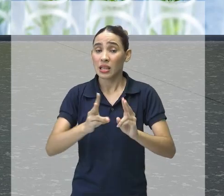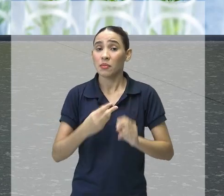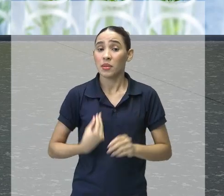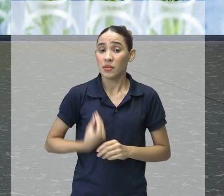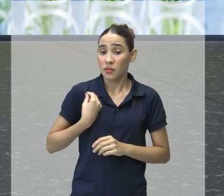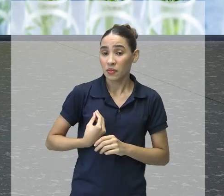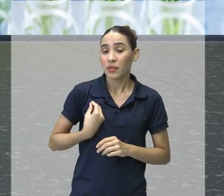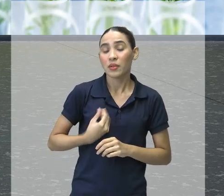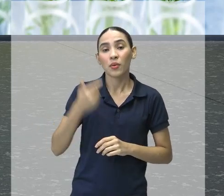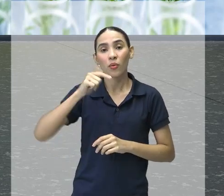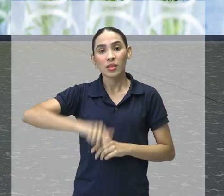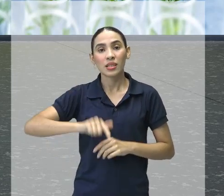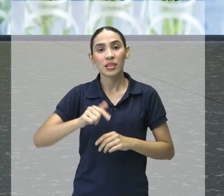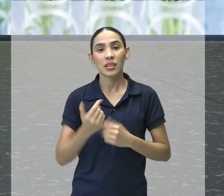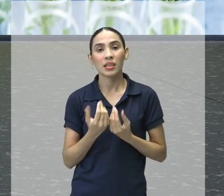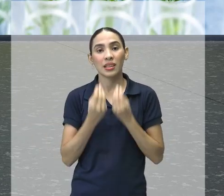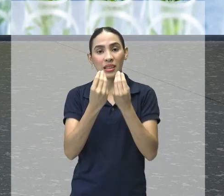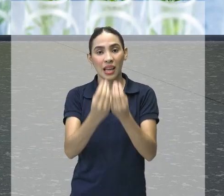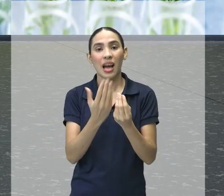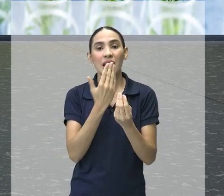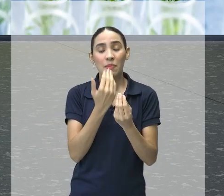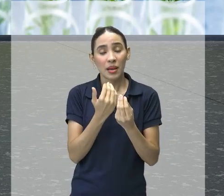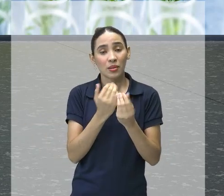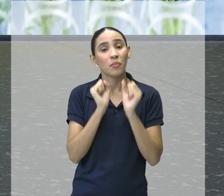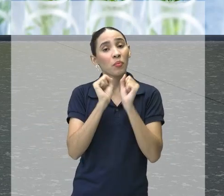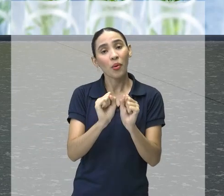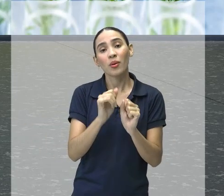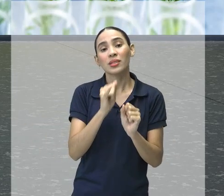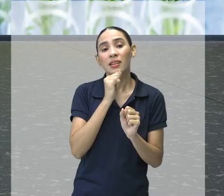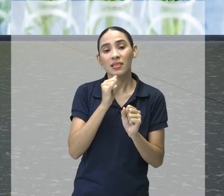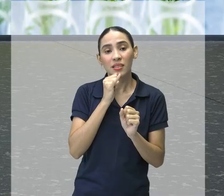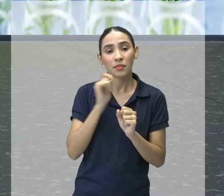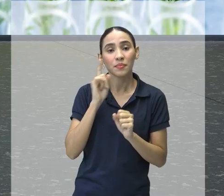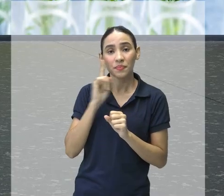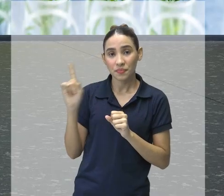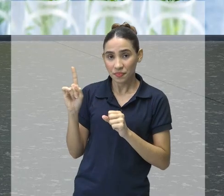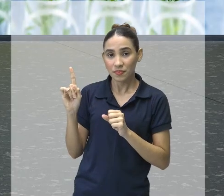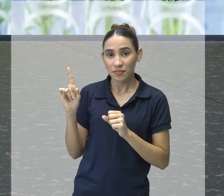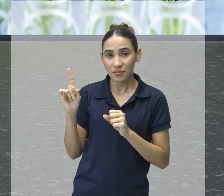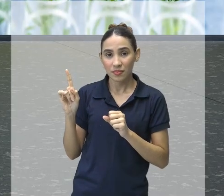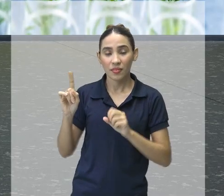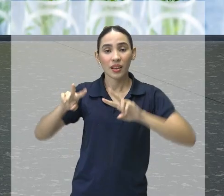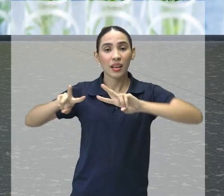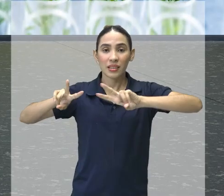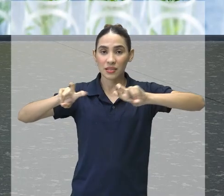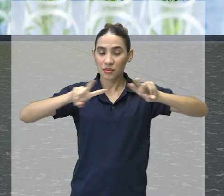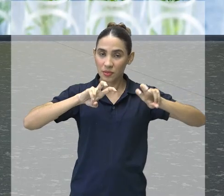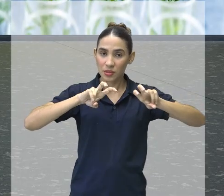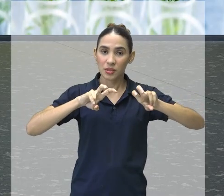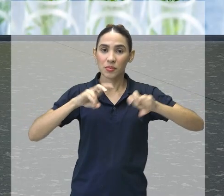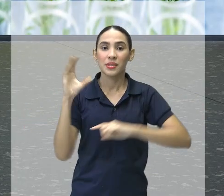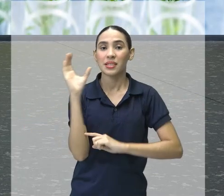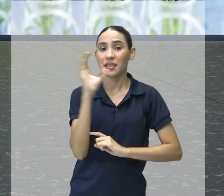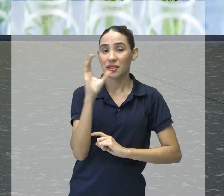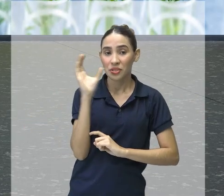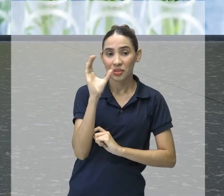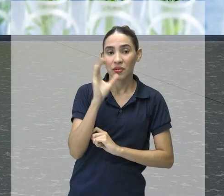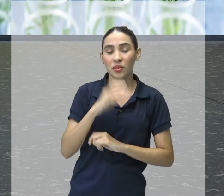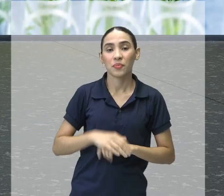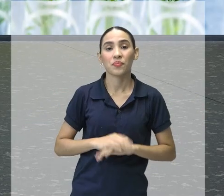existam para sempre nos alimentar. Isso pode ser feito através de extrativismo